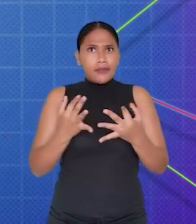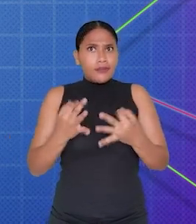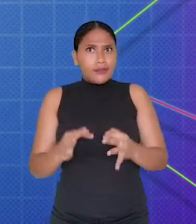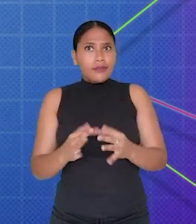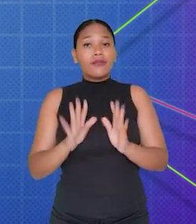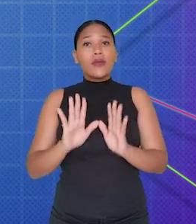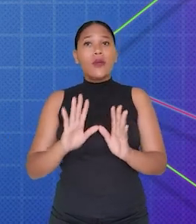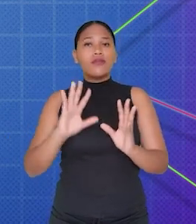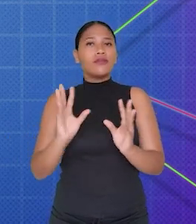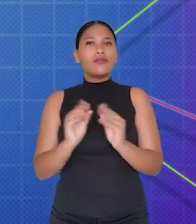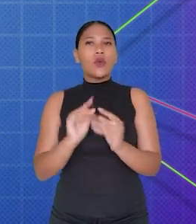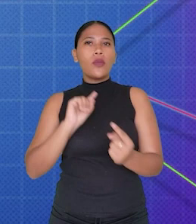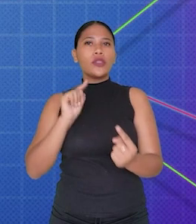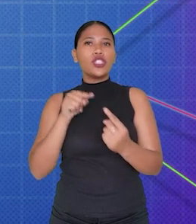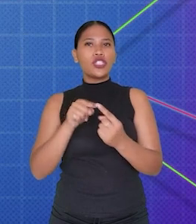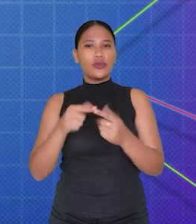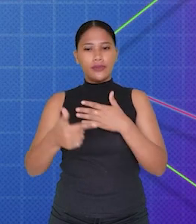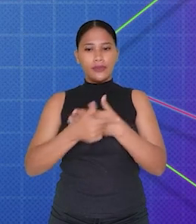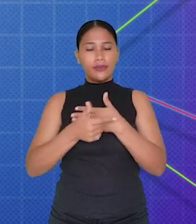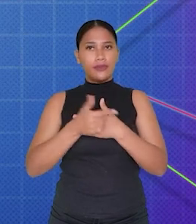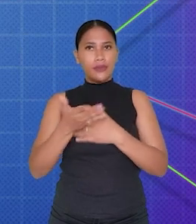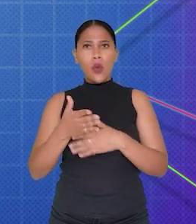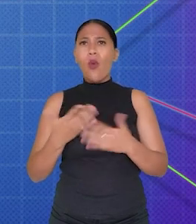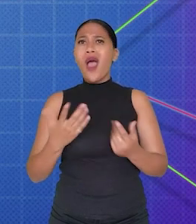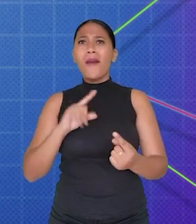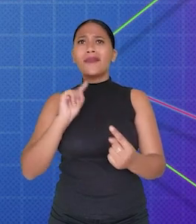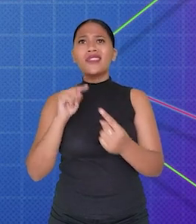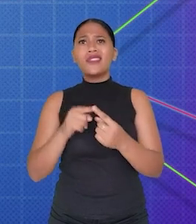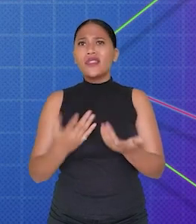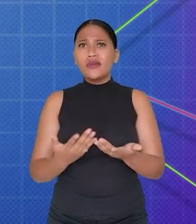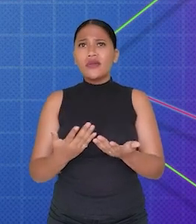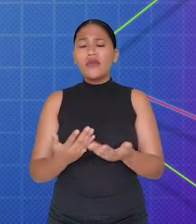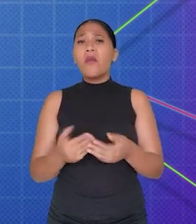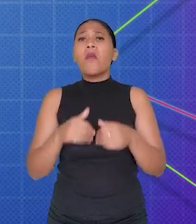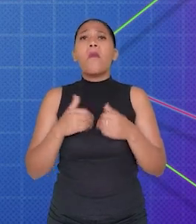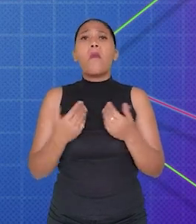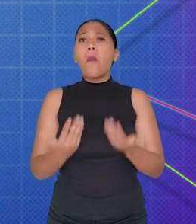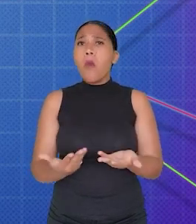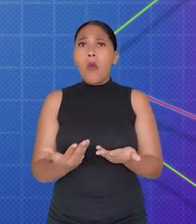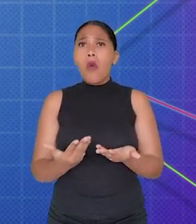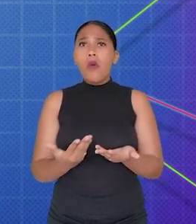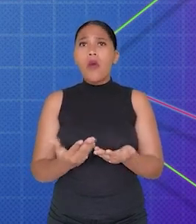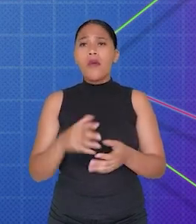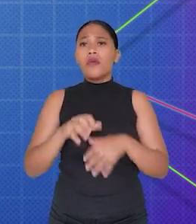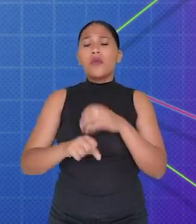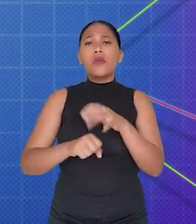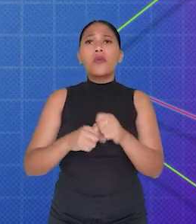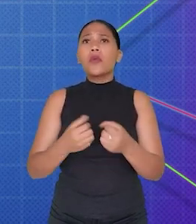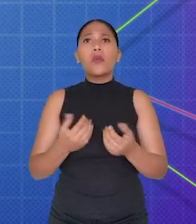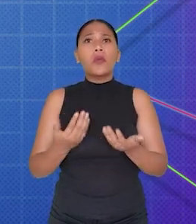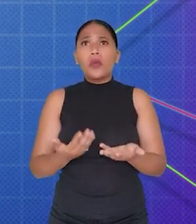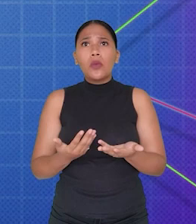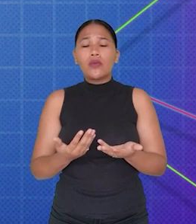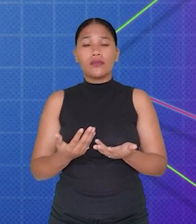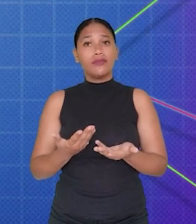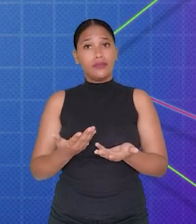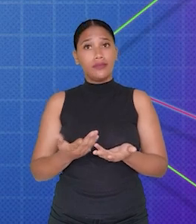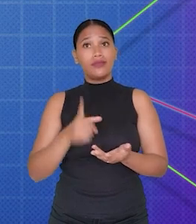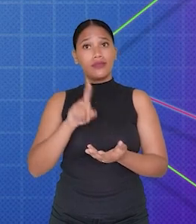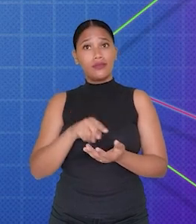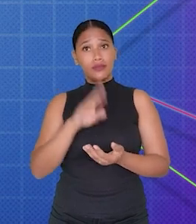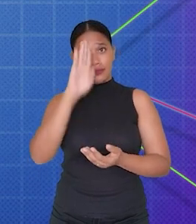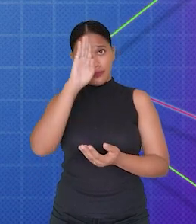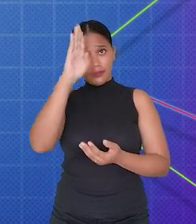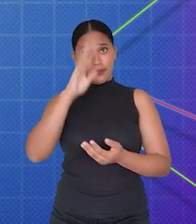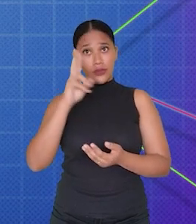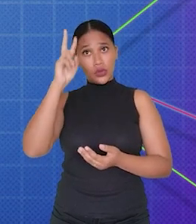jornada. Defina o objetivo do personagem. Qual é a missão ou o objetivo que o personagem busca alcançar? Isso é o fio